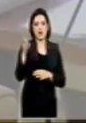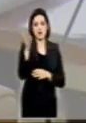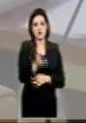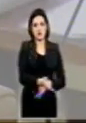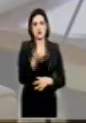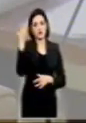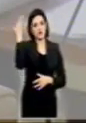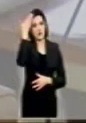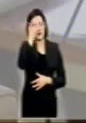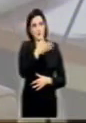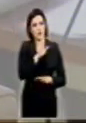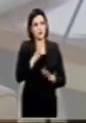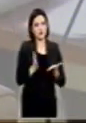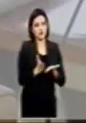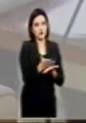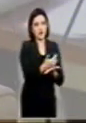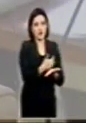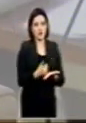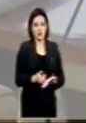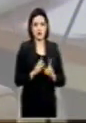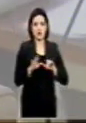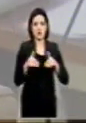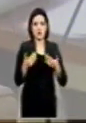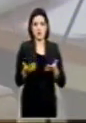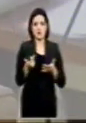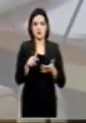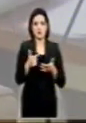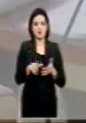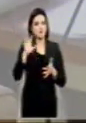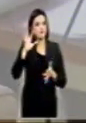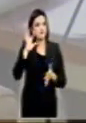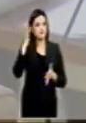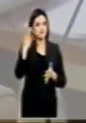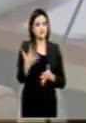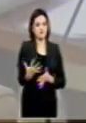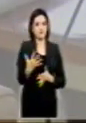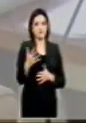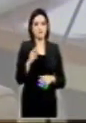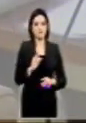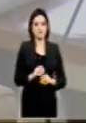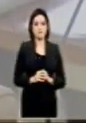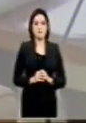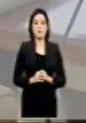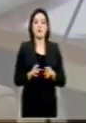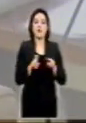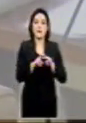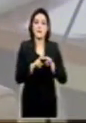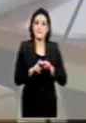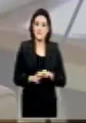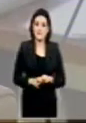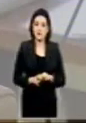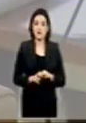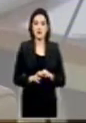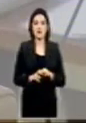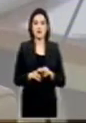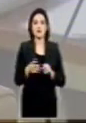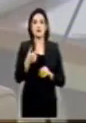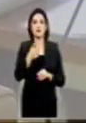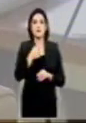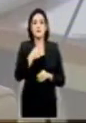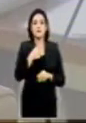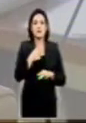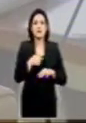hipótese em que não atuar como fator decisivo à sua produção. Por isso, nessa perspectiva,